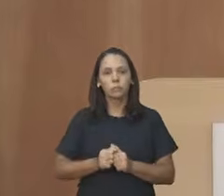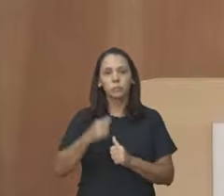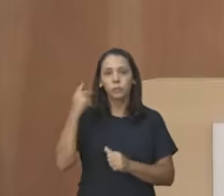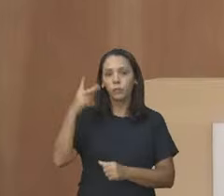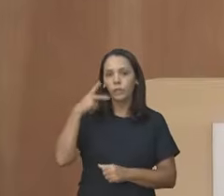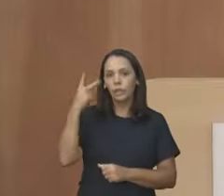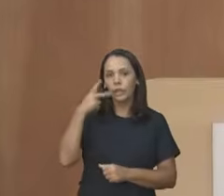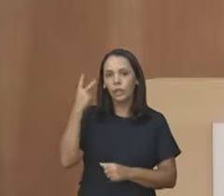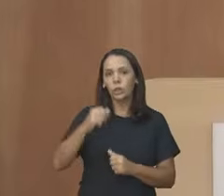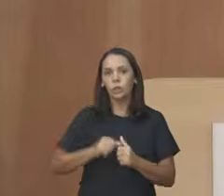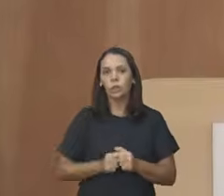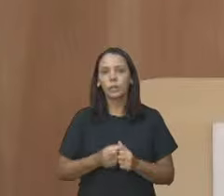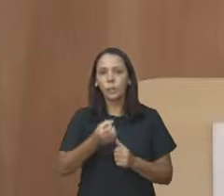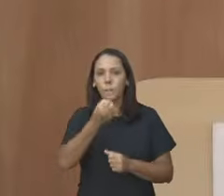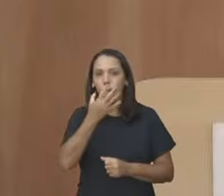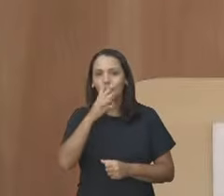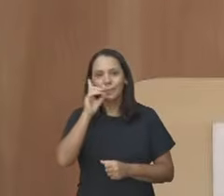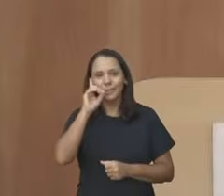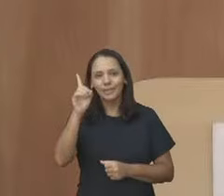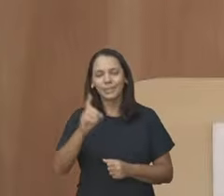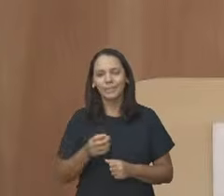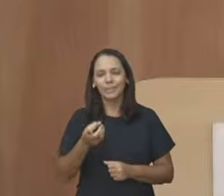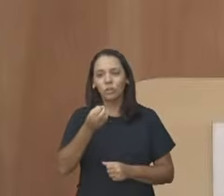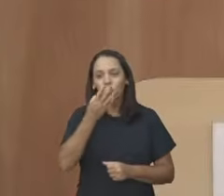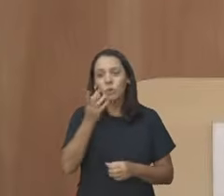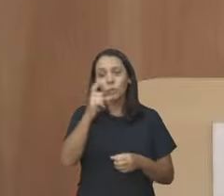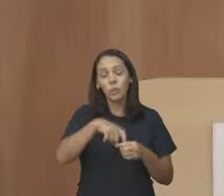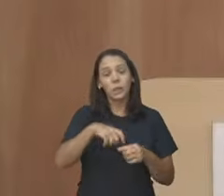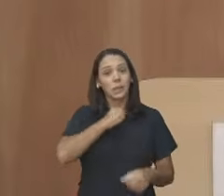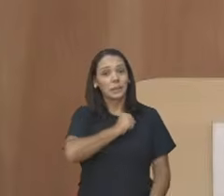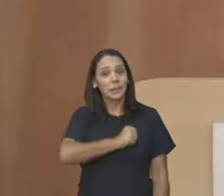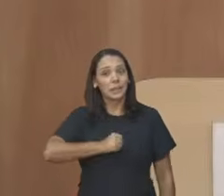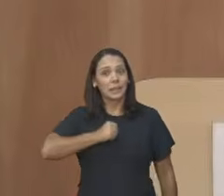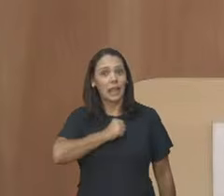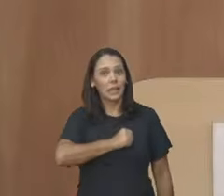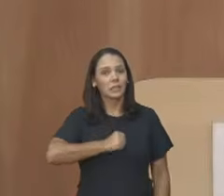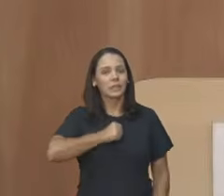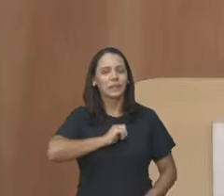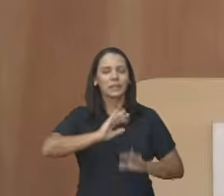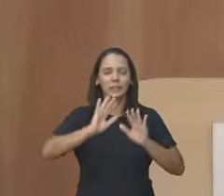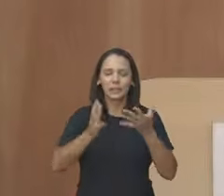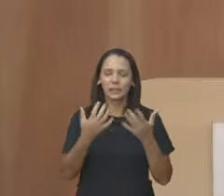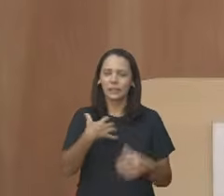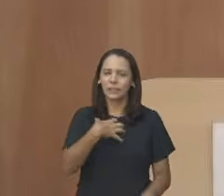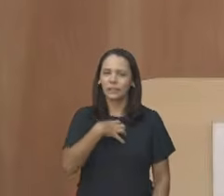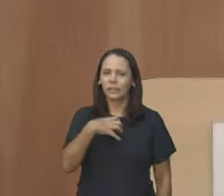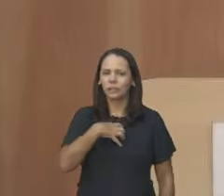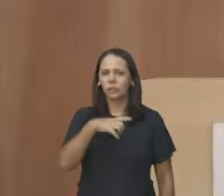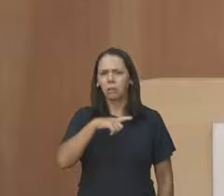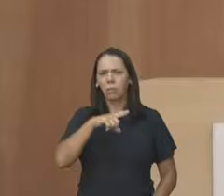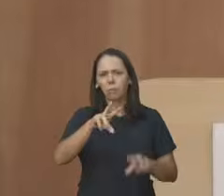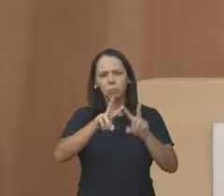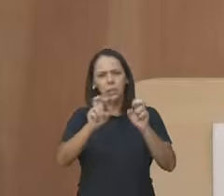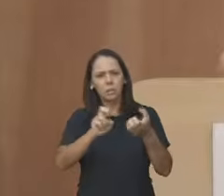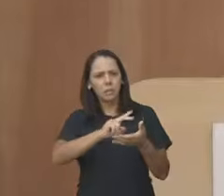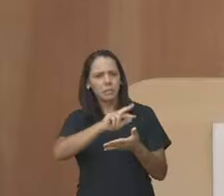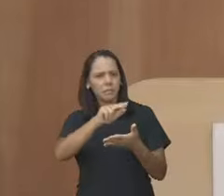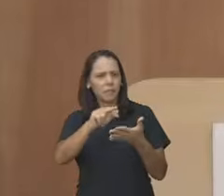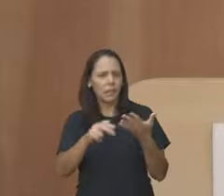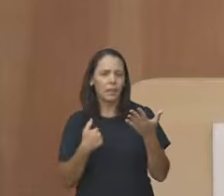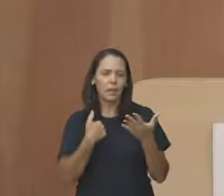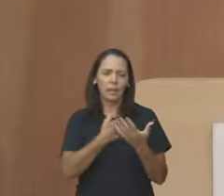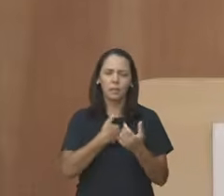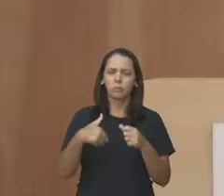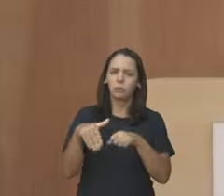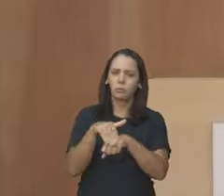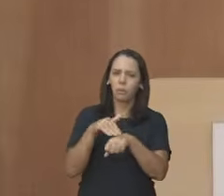muito bom estar de volta. Estava com saudade já das sessões, onde a gente pode discutir sobre a cidade, muitos temas aí para a gente tratar, Daniel, muitos temas para a